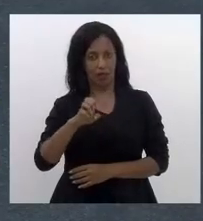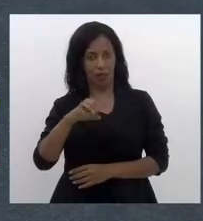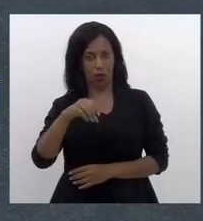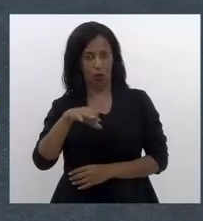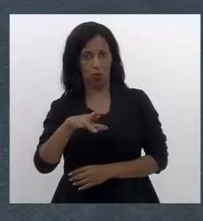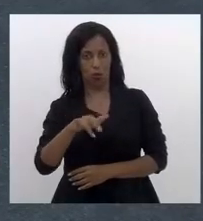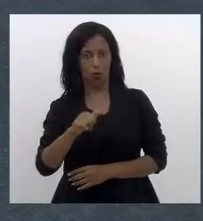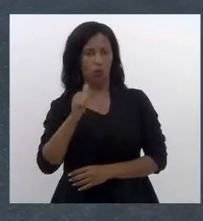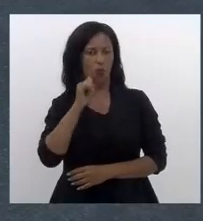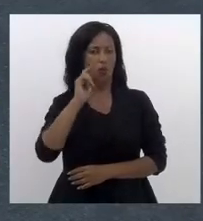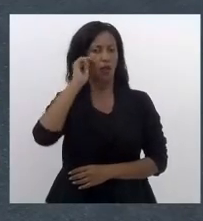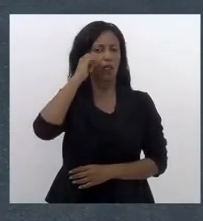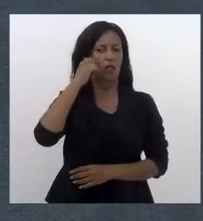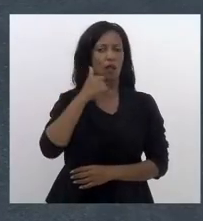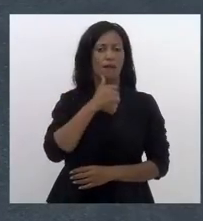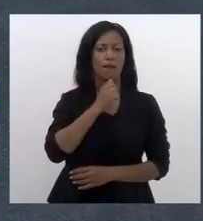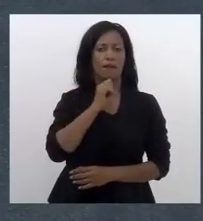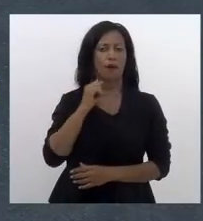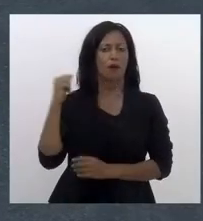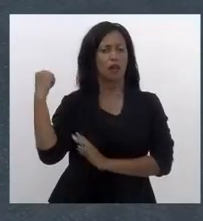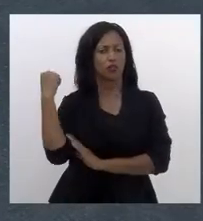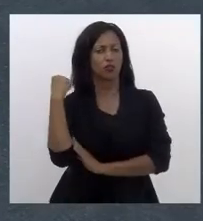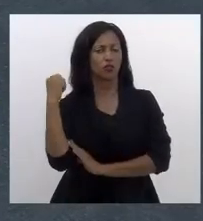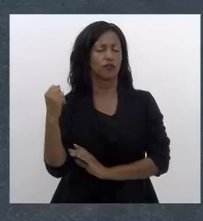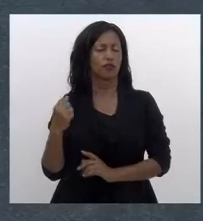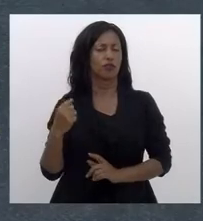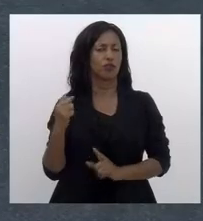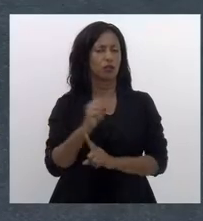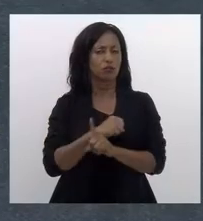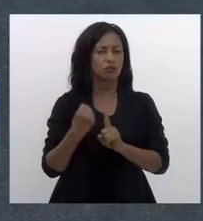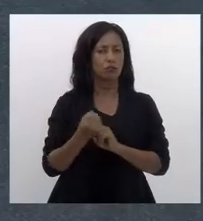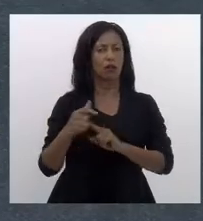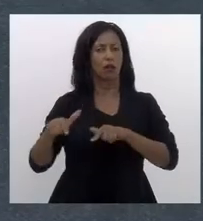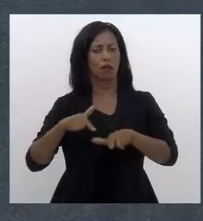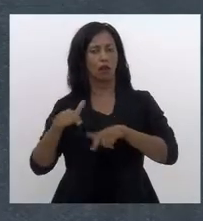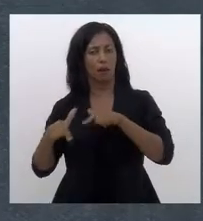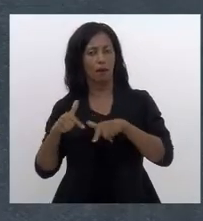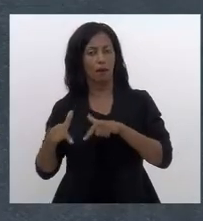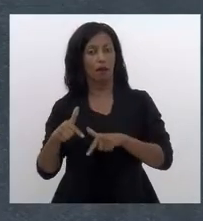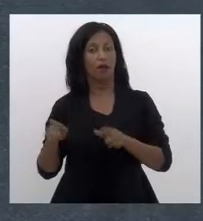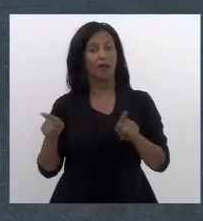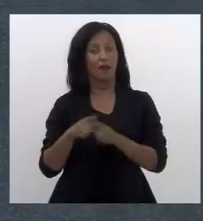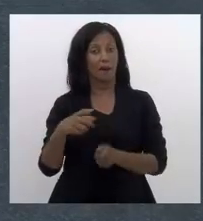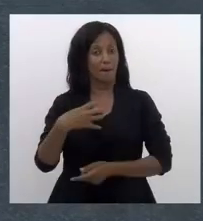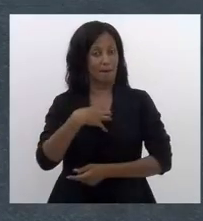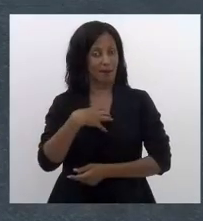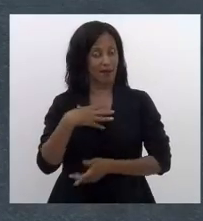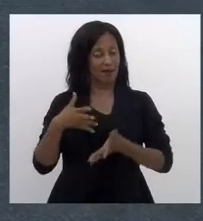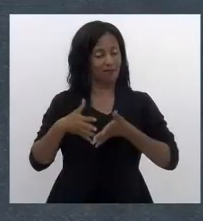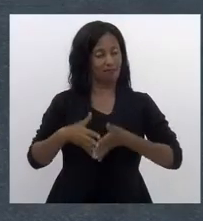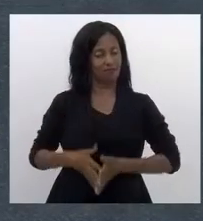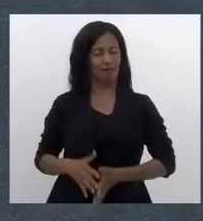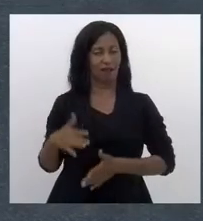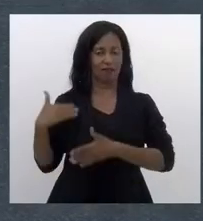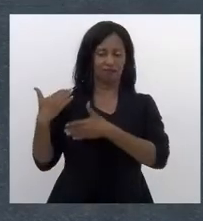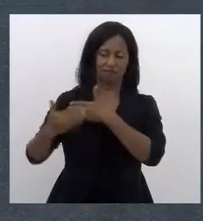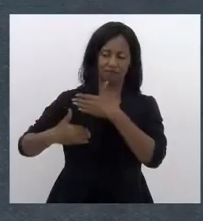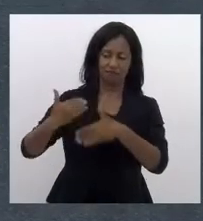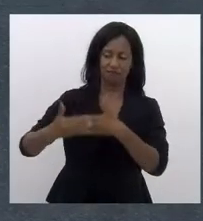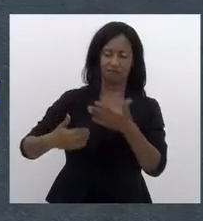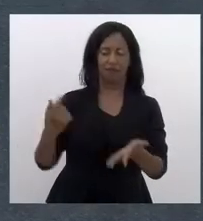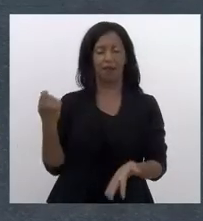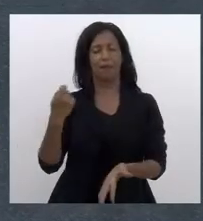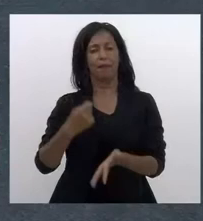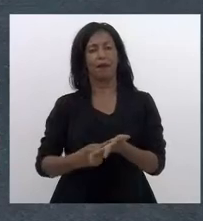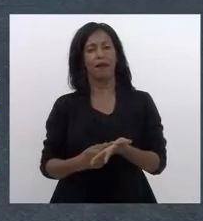que é uma mulher negra, mãe, ativista social, trabalhadora, doméstica e baiana. A trajetória dela é marcada por